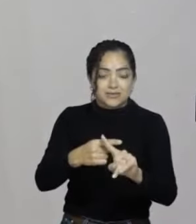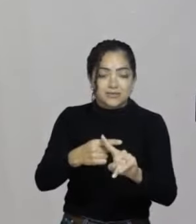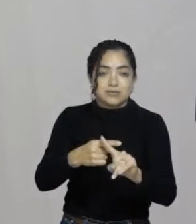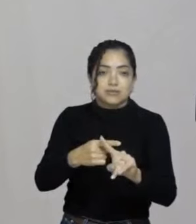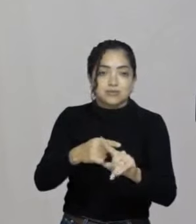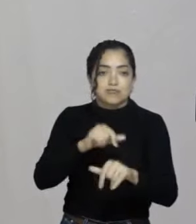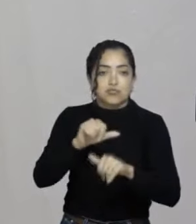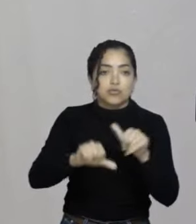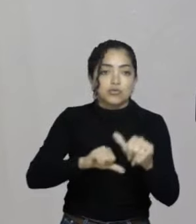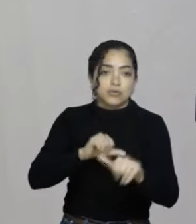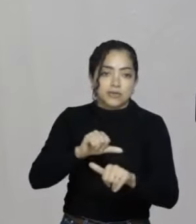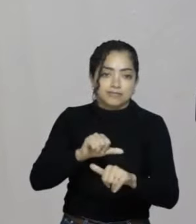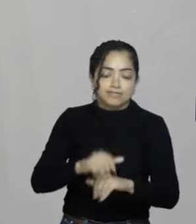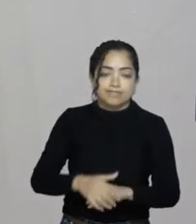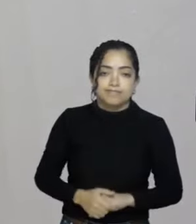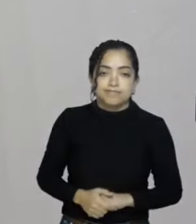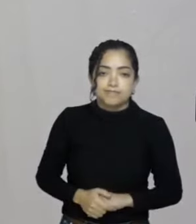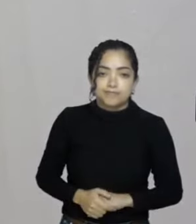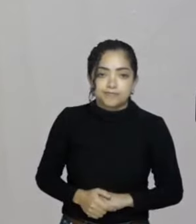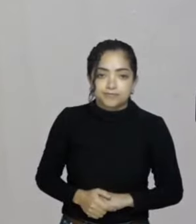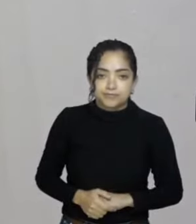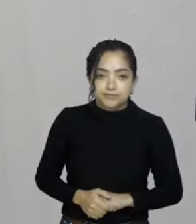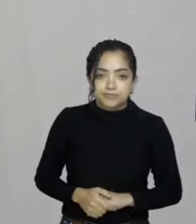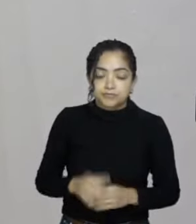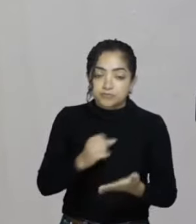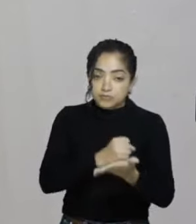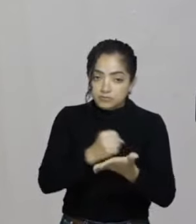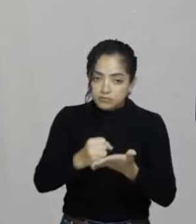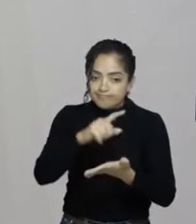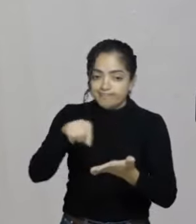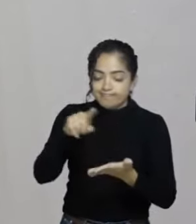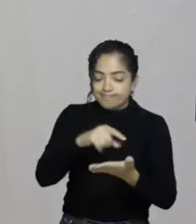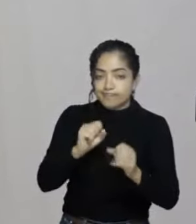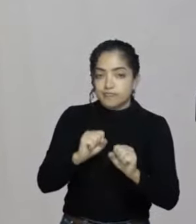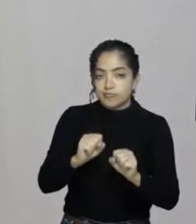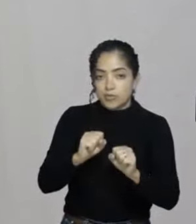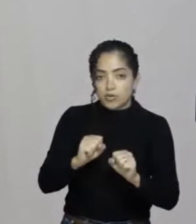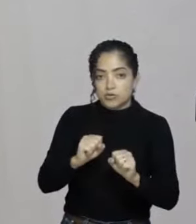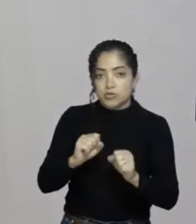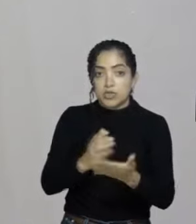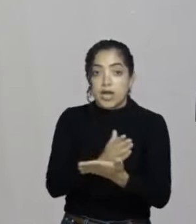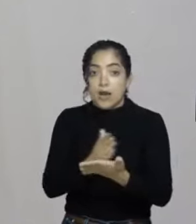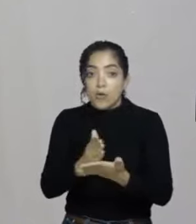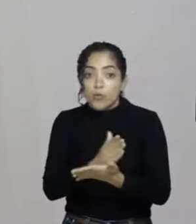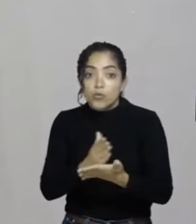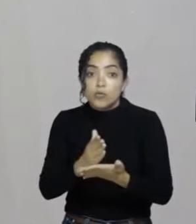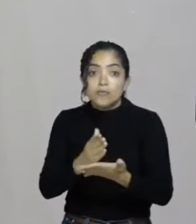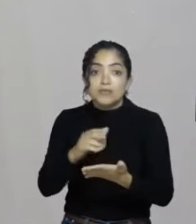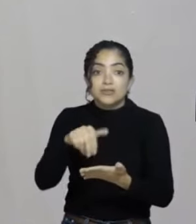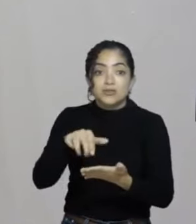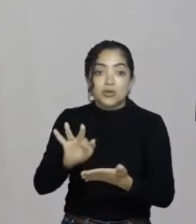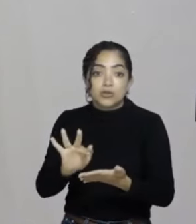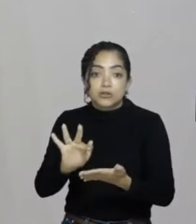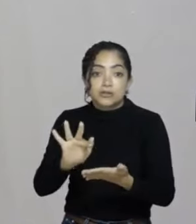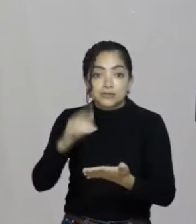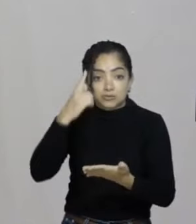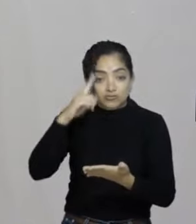sob pena de rever contratos essenciais rescindidos algumas notas tinha inclusive atrás de até 90 dias né